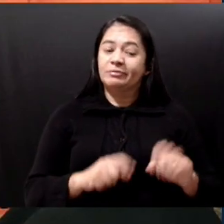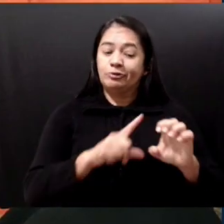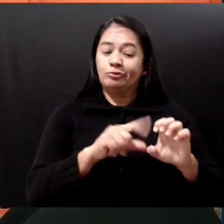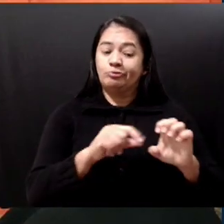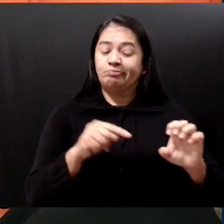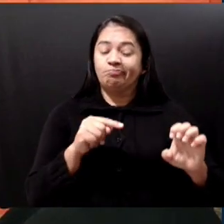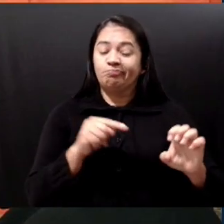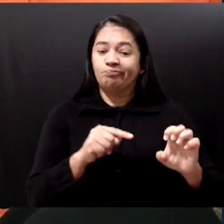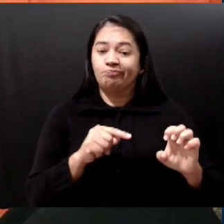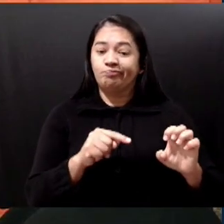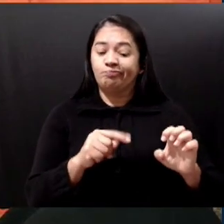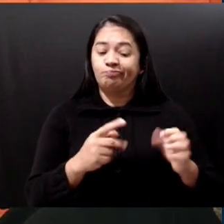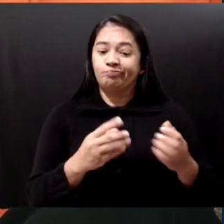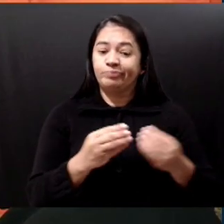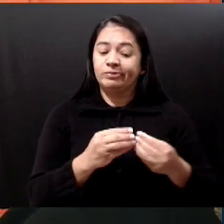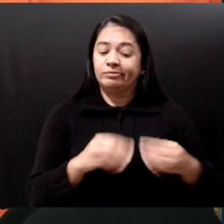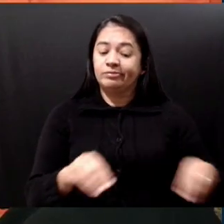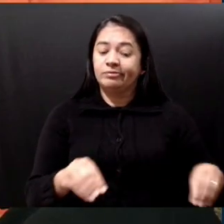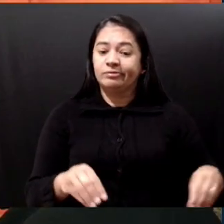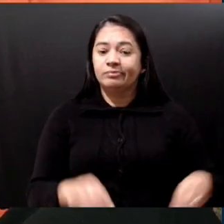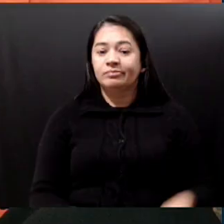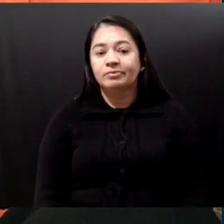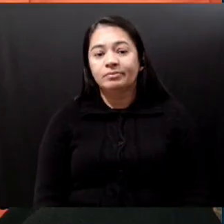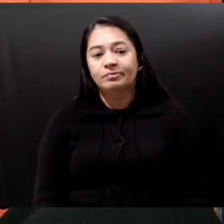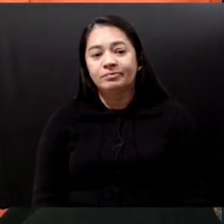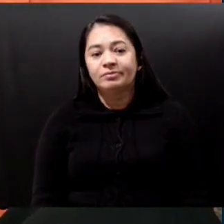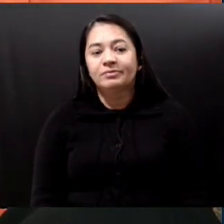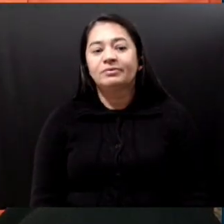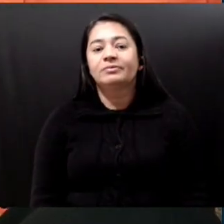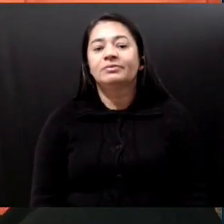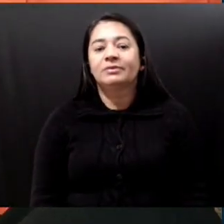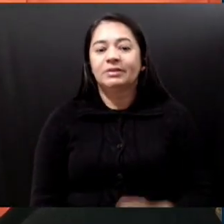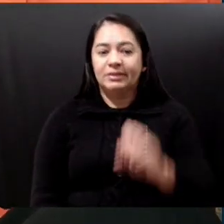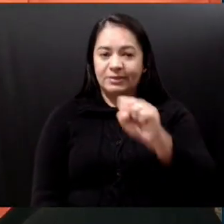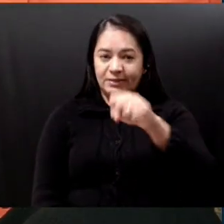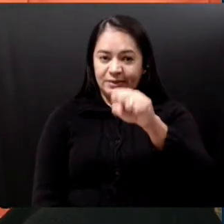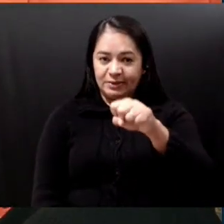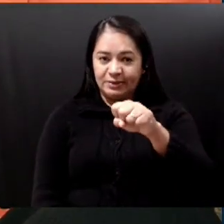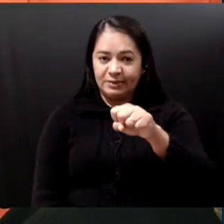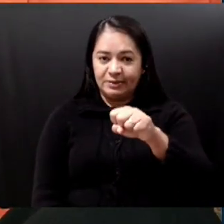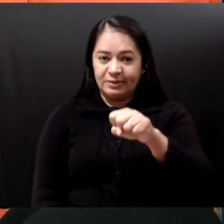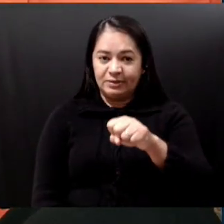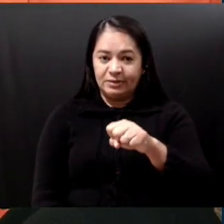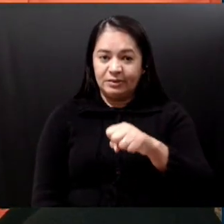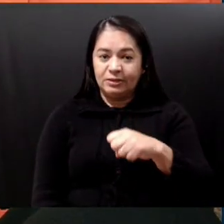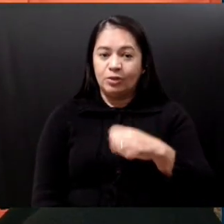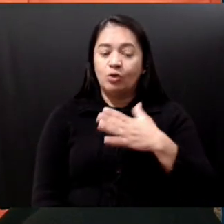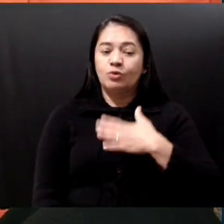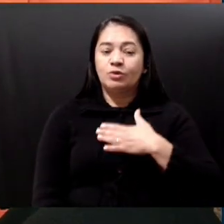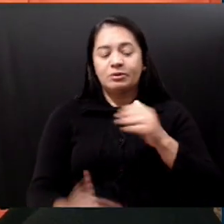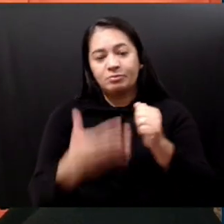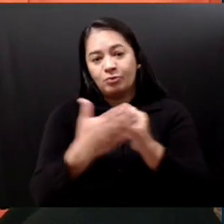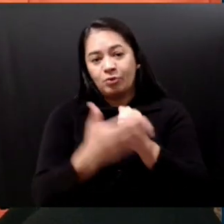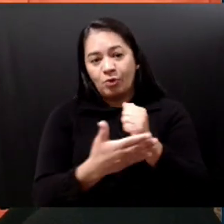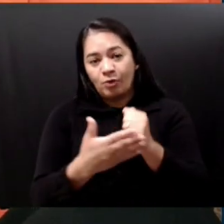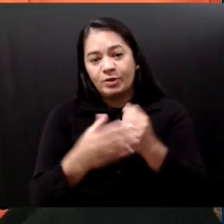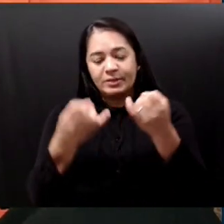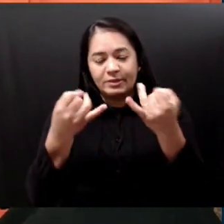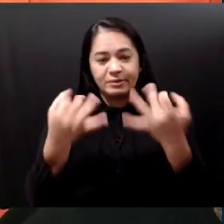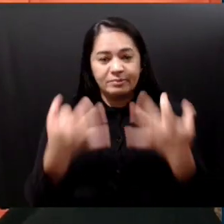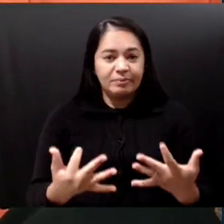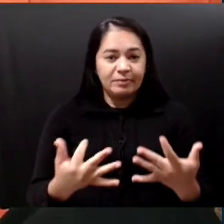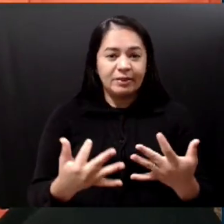certo. É, total. Na realidade, um dos meus pilares, inclusive, fala sobre definição de metas